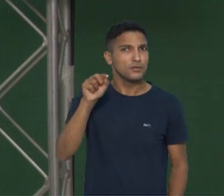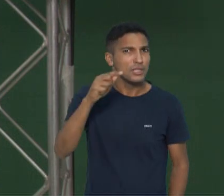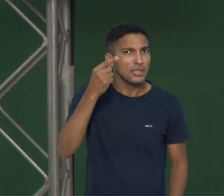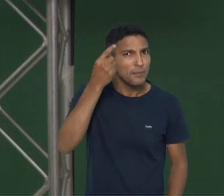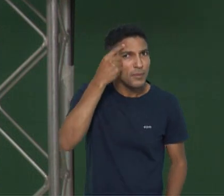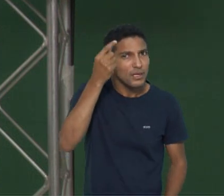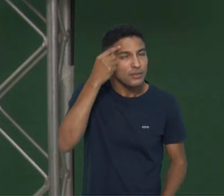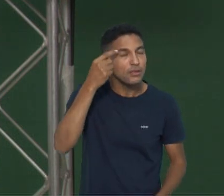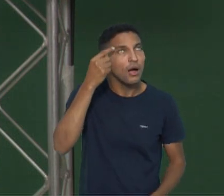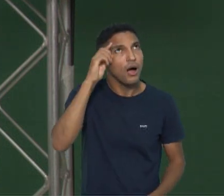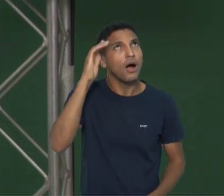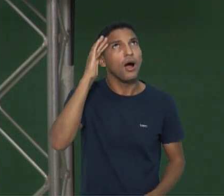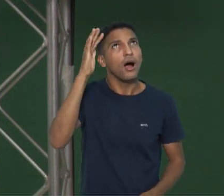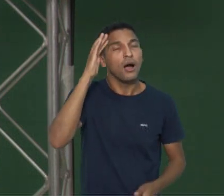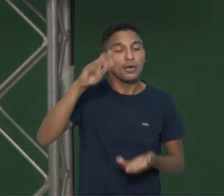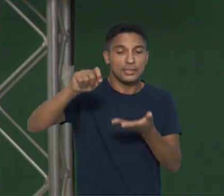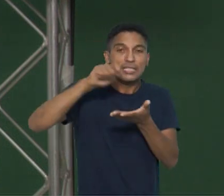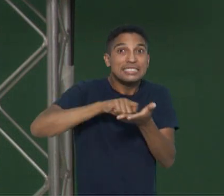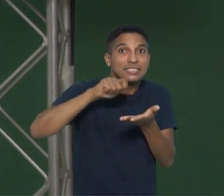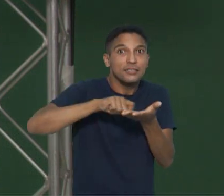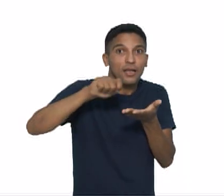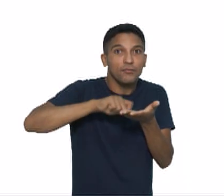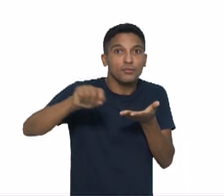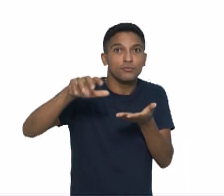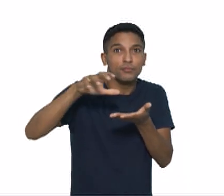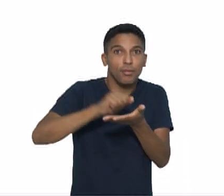e daqui a pouquinho a gente conversa sobre isso.